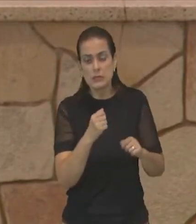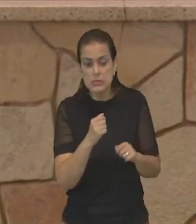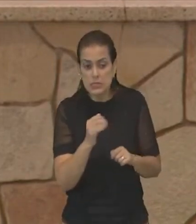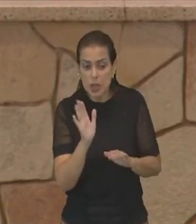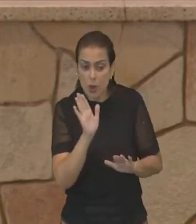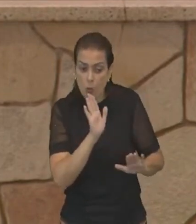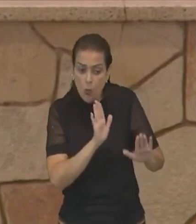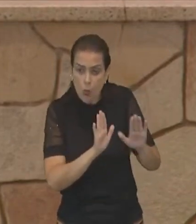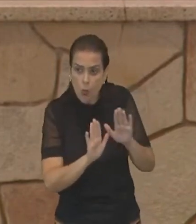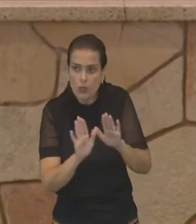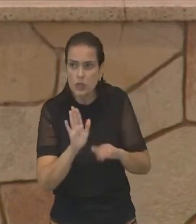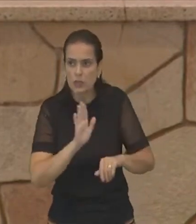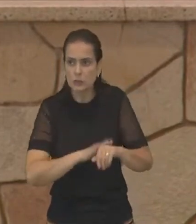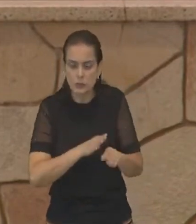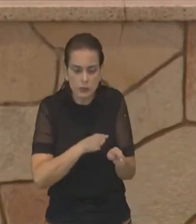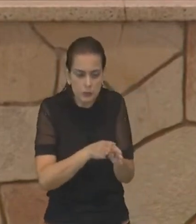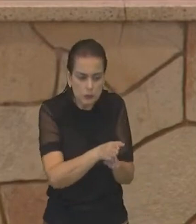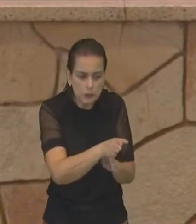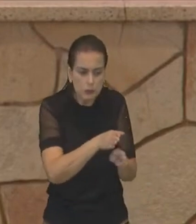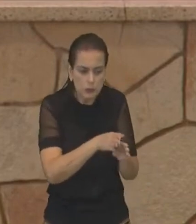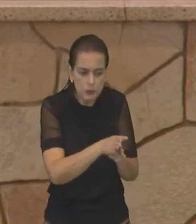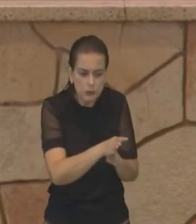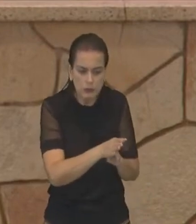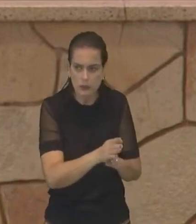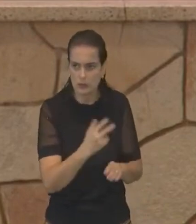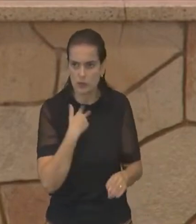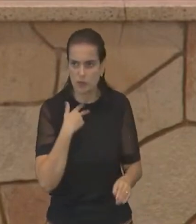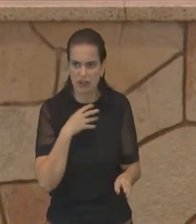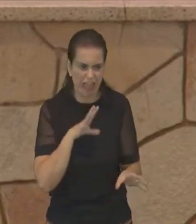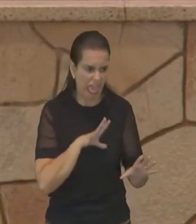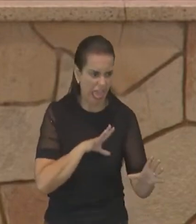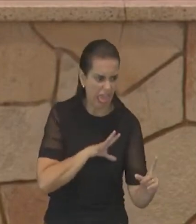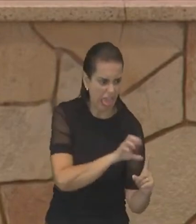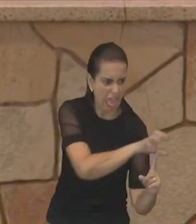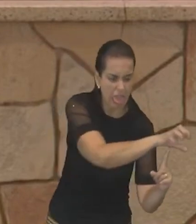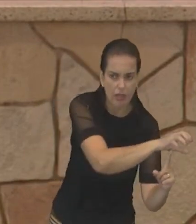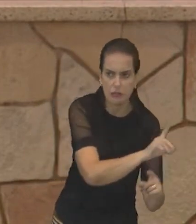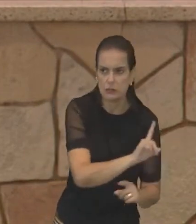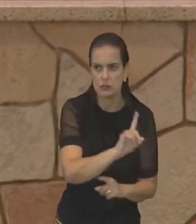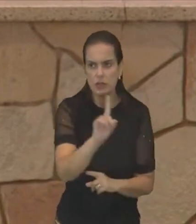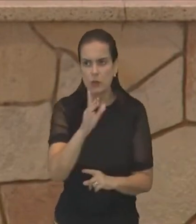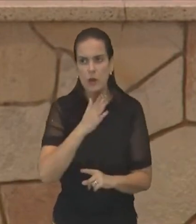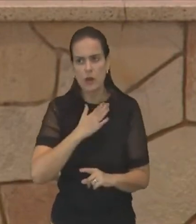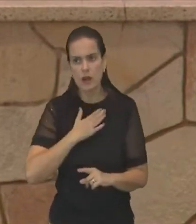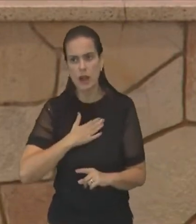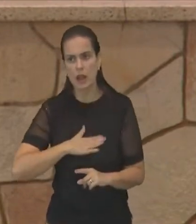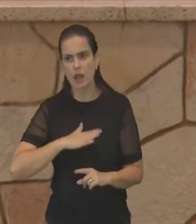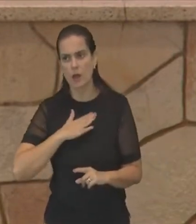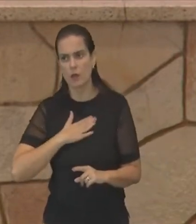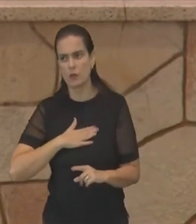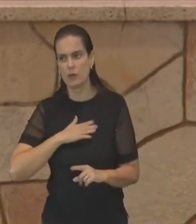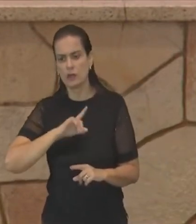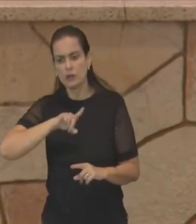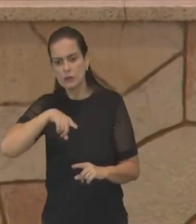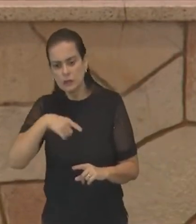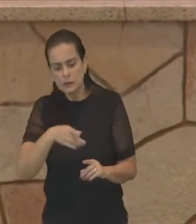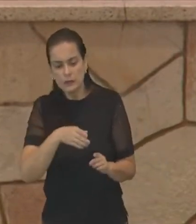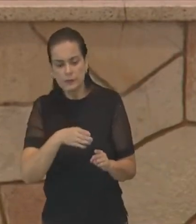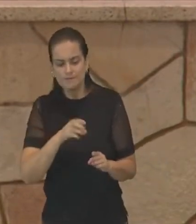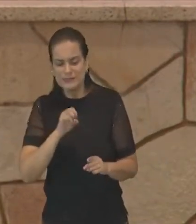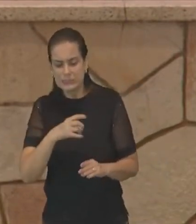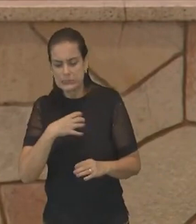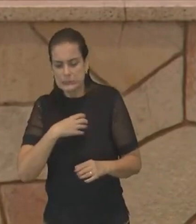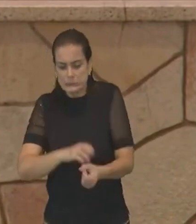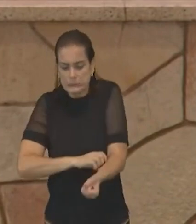não discipline os seus filhos de maneira irada. Acalme-se e depois traga a disciplina. Se houve algum momento em que